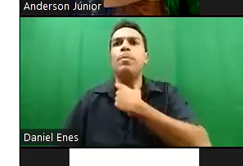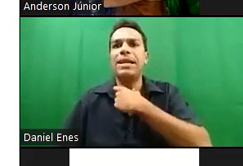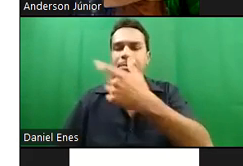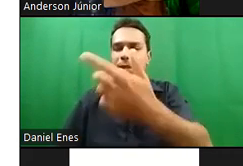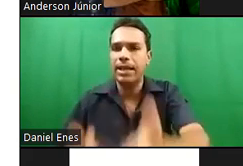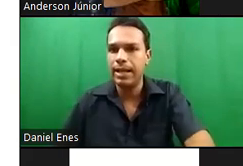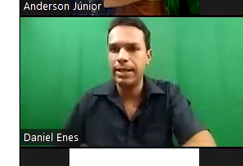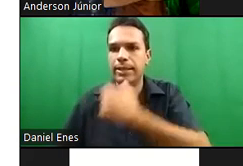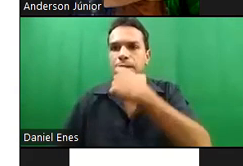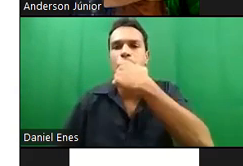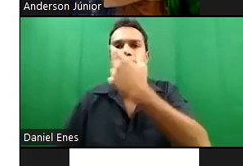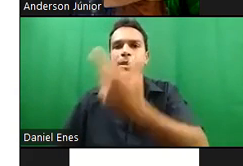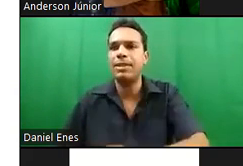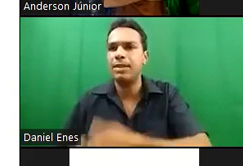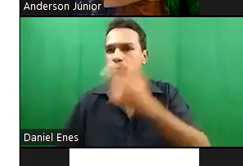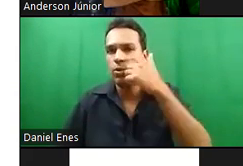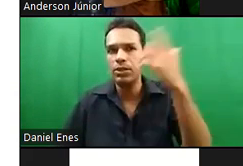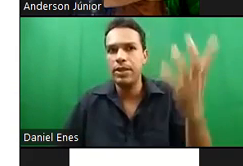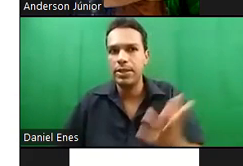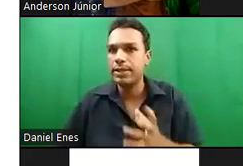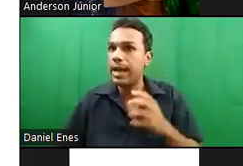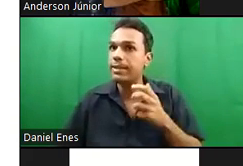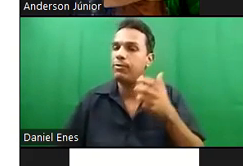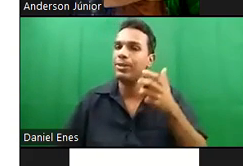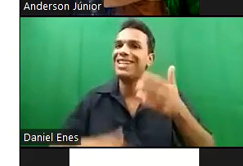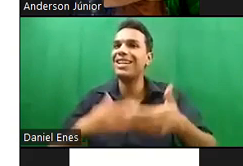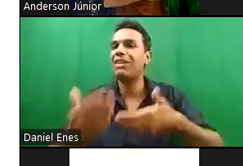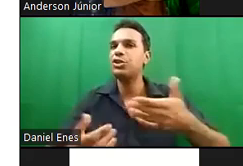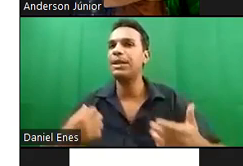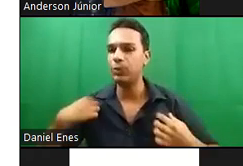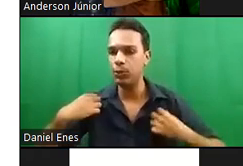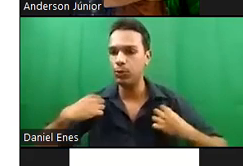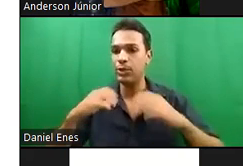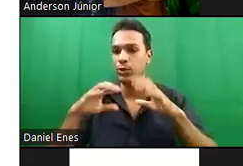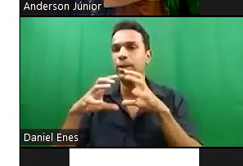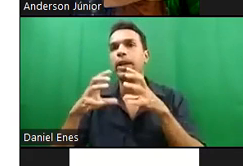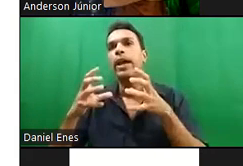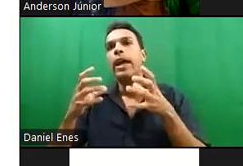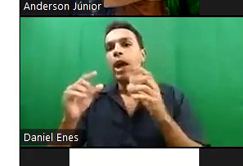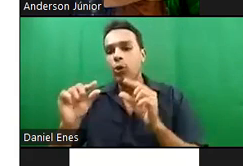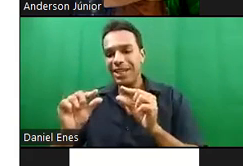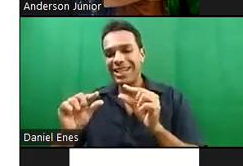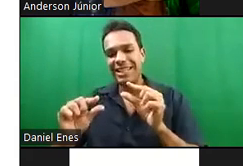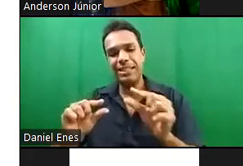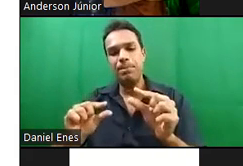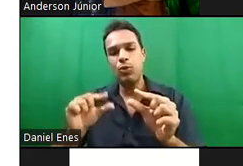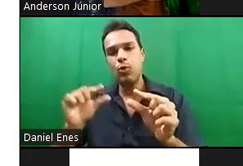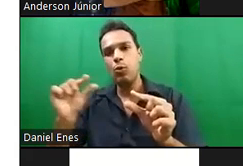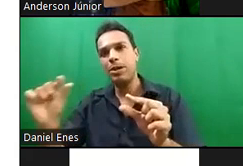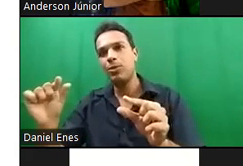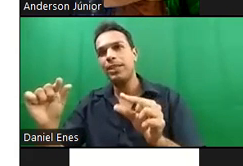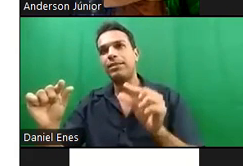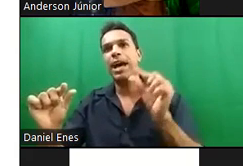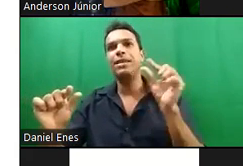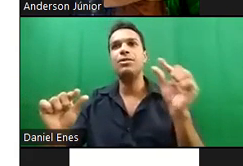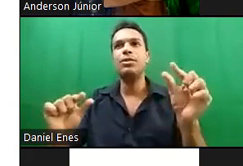som passa pela garganta, como atravessa a boca, as veias nasais. A fonética ela vai explicar tudo isso. Ou seja, ela se preocupa